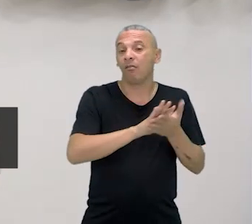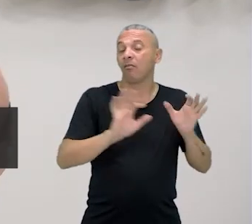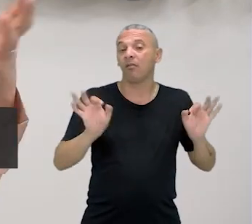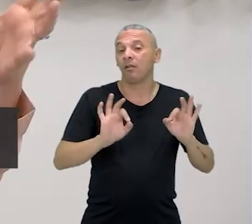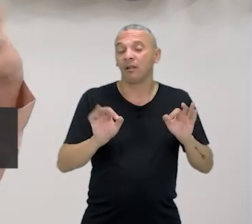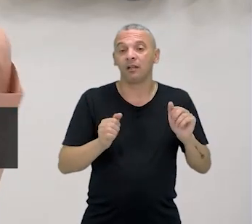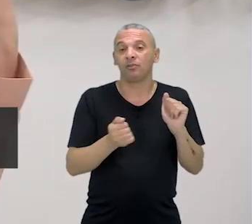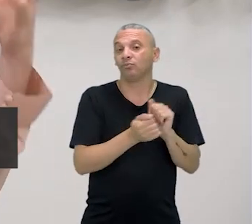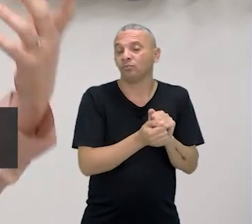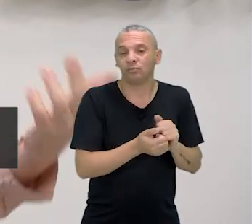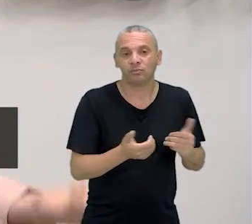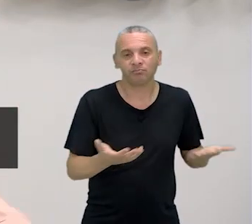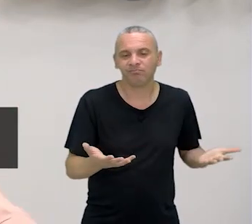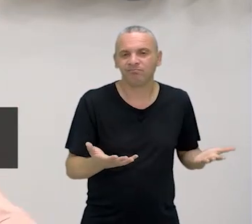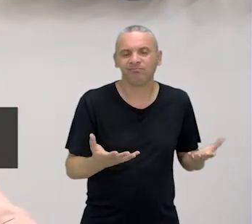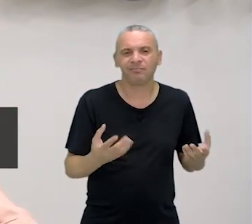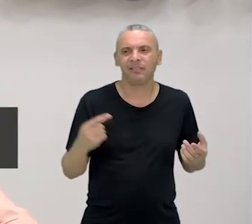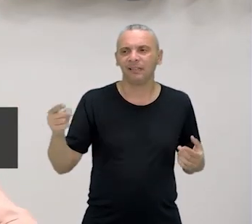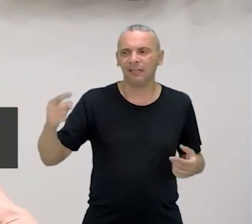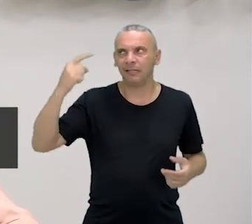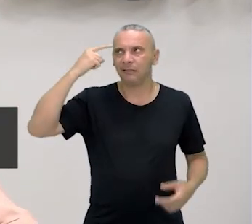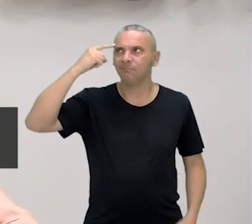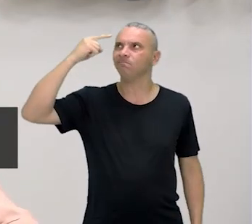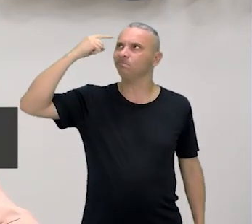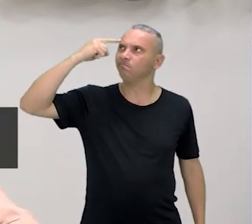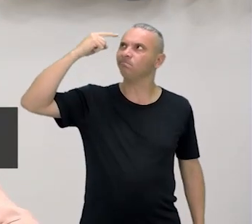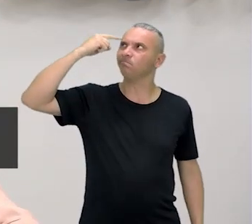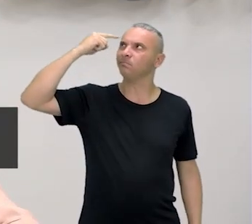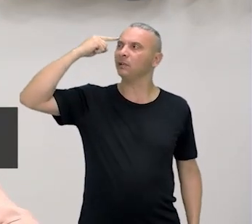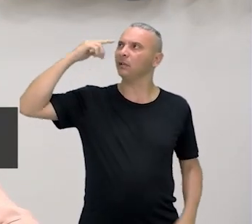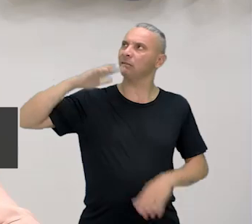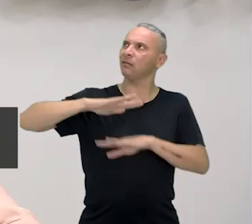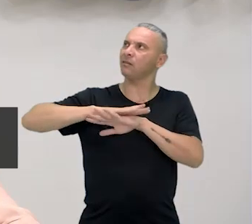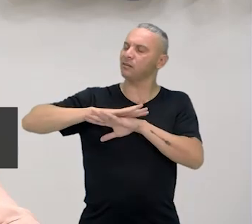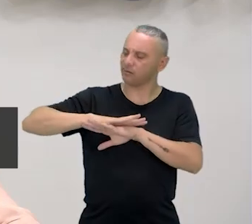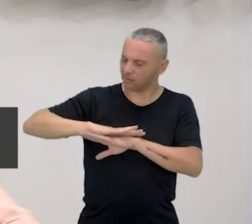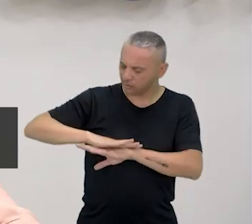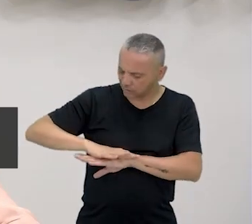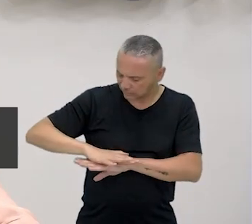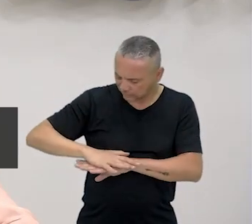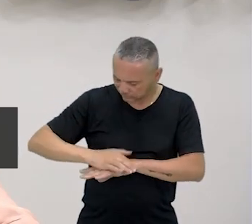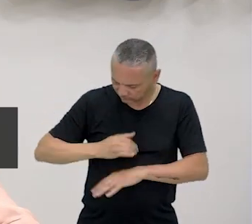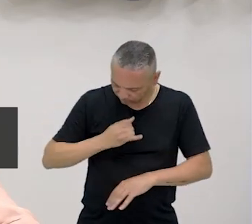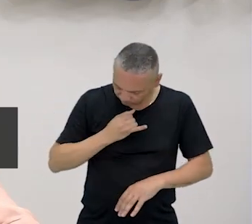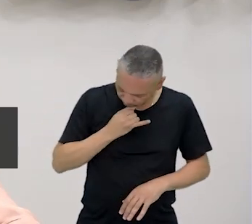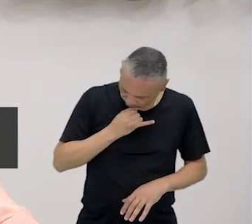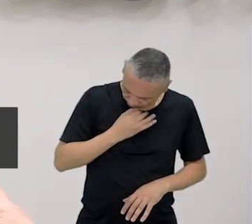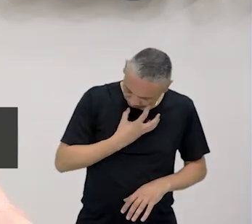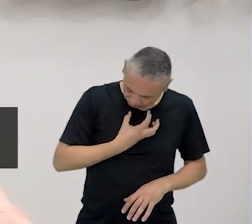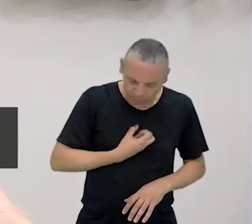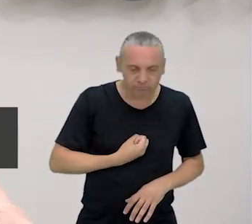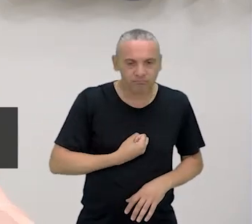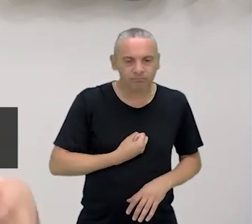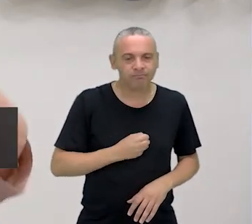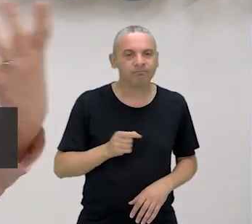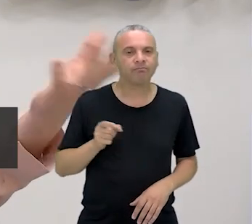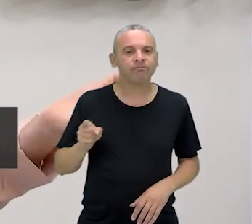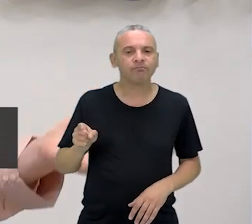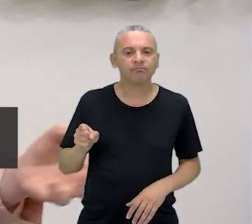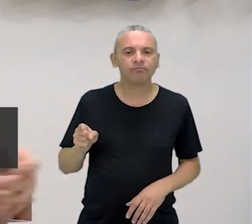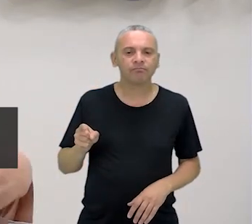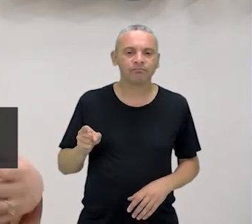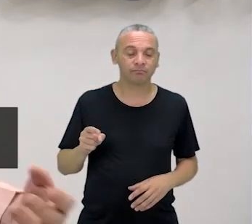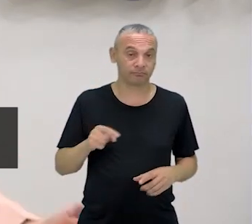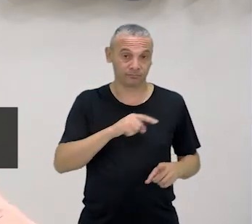ficou ali remoendo aquela humilhação, aquela tristeza, aquela decepção de ter passado isso com a